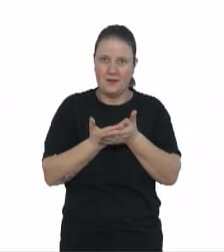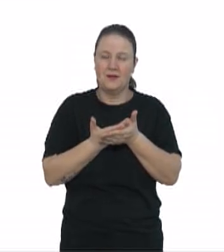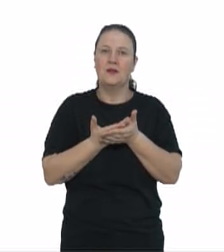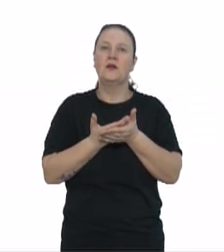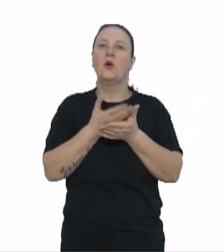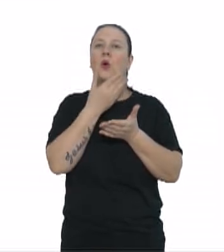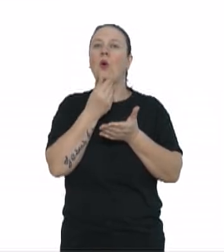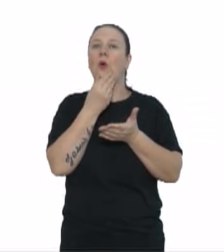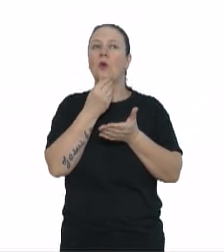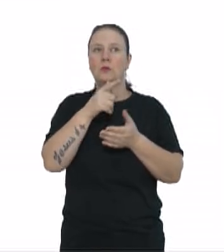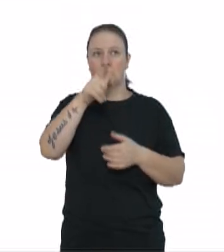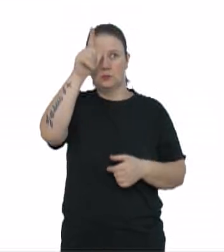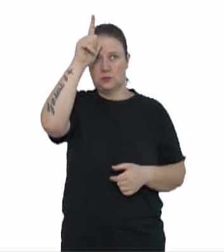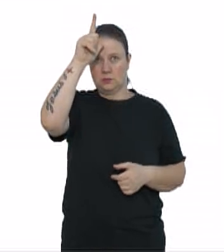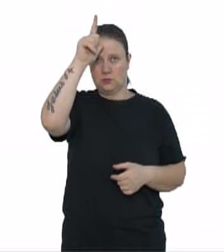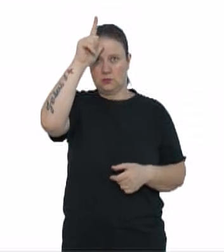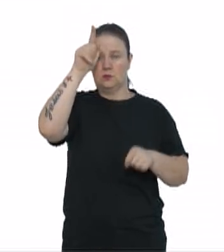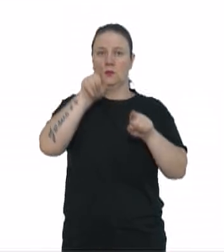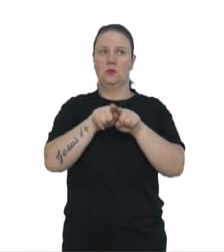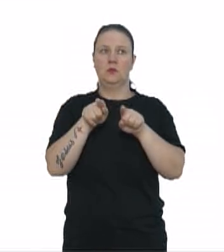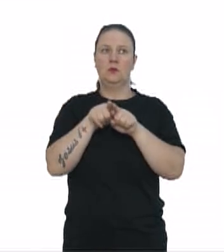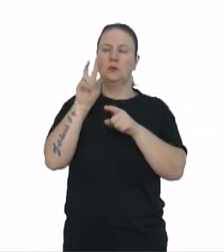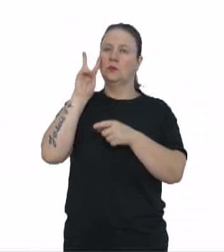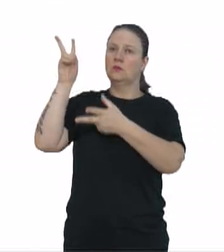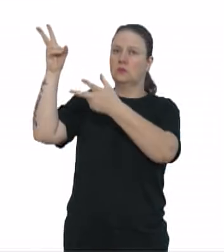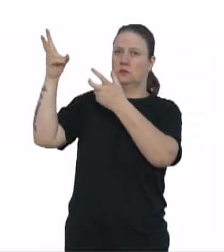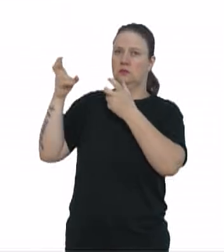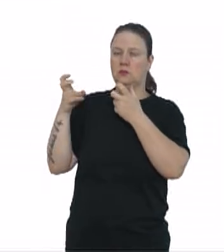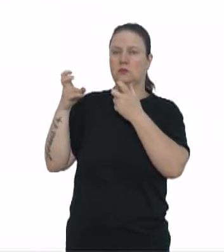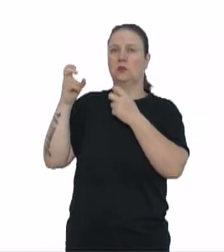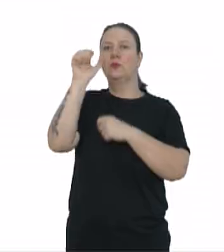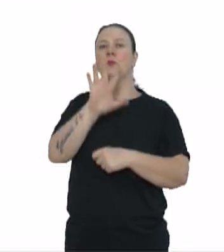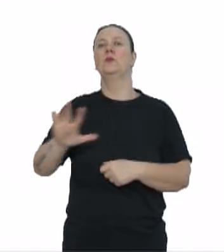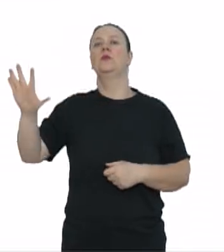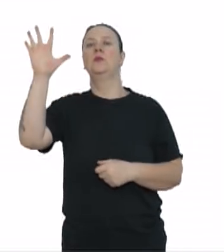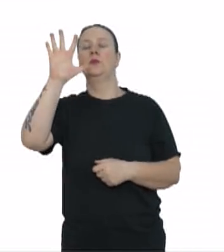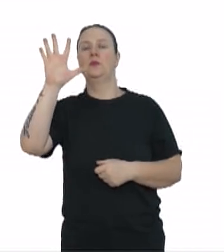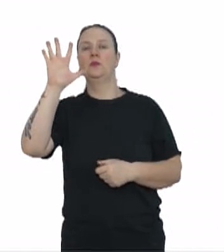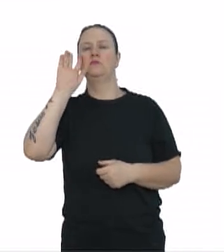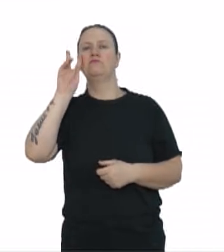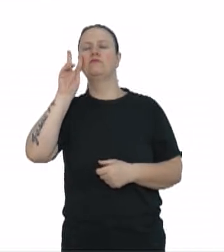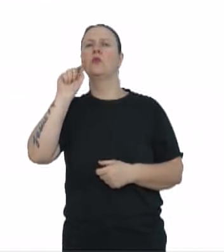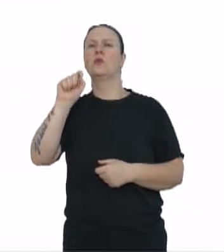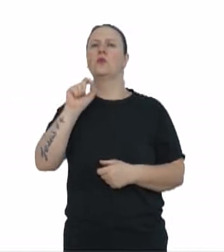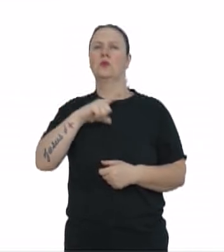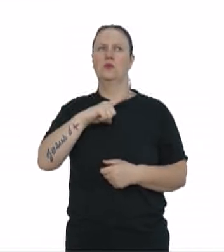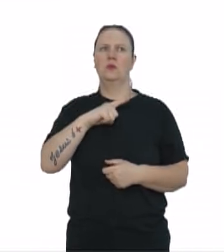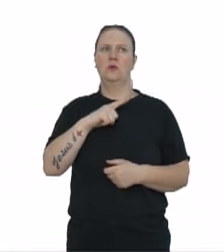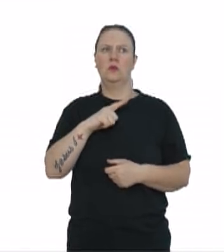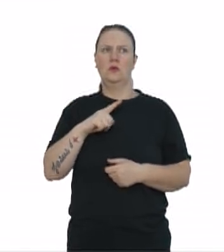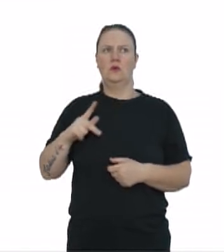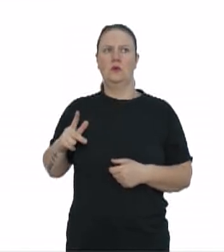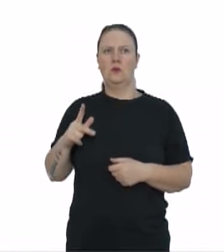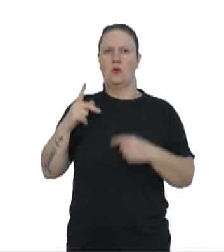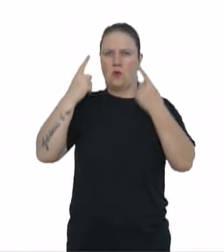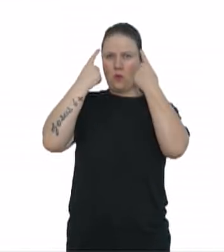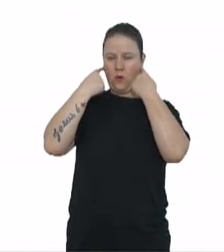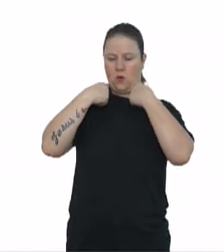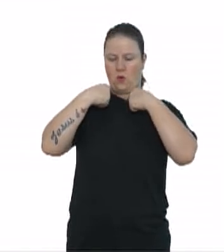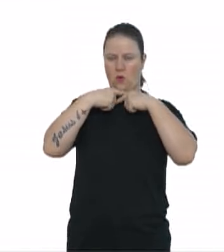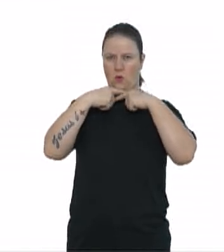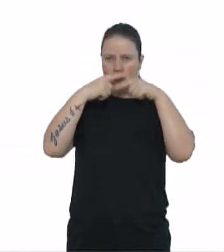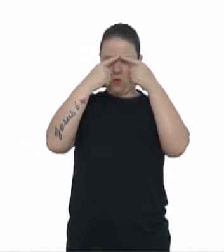aspecto bidimensional. A gente pode ver na figura que em primeiro plano tem o recorte de um rosto e